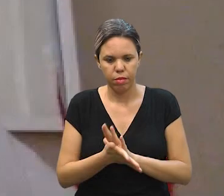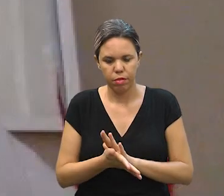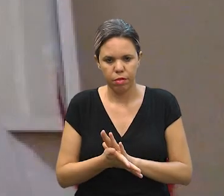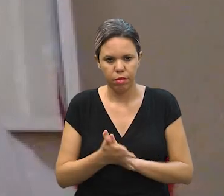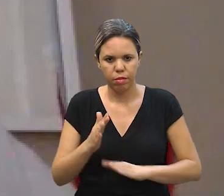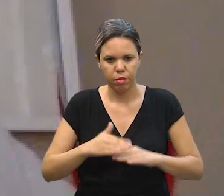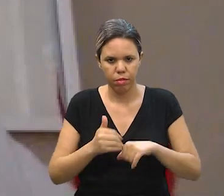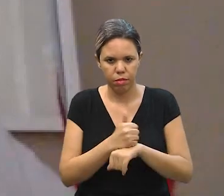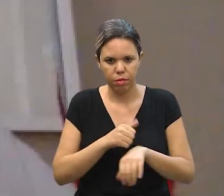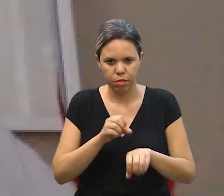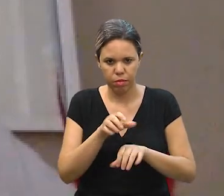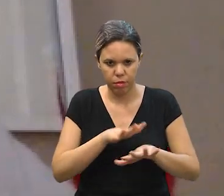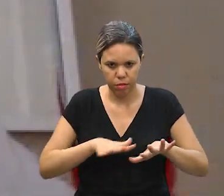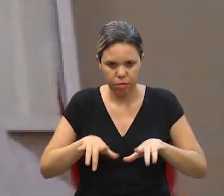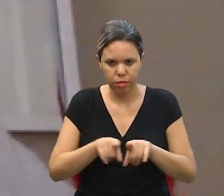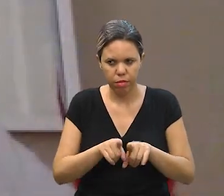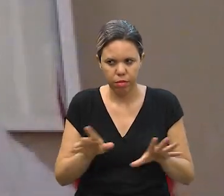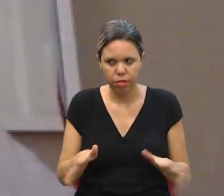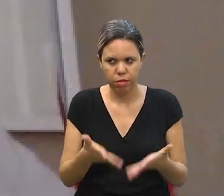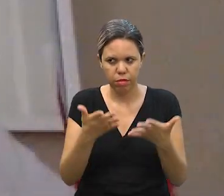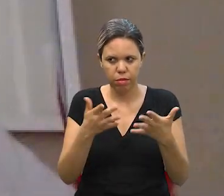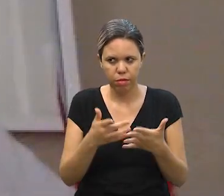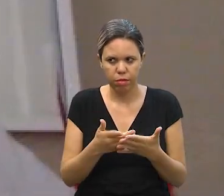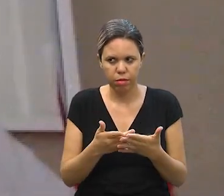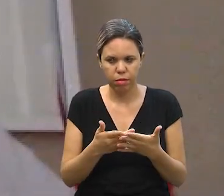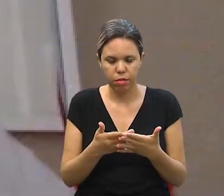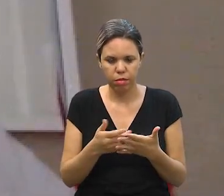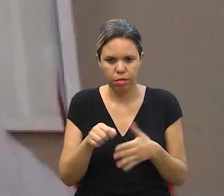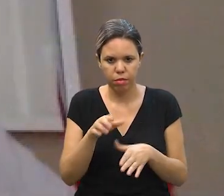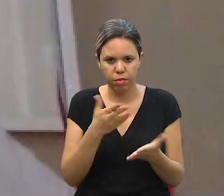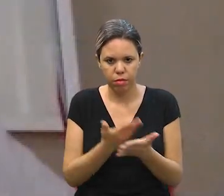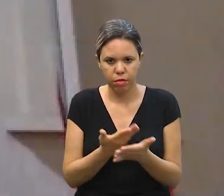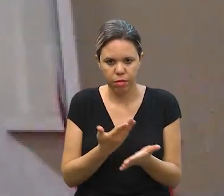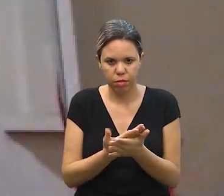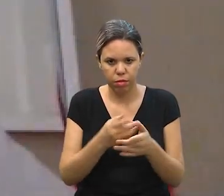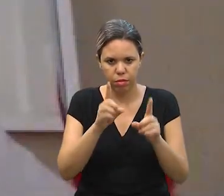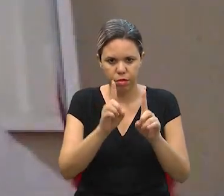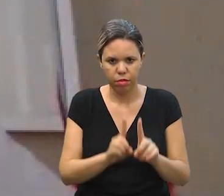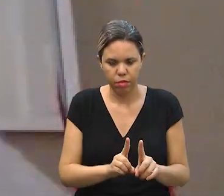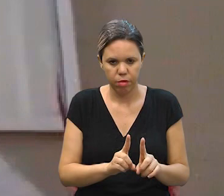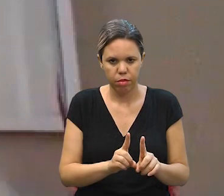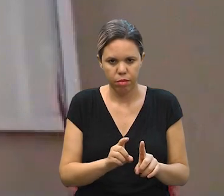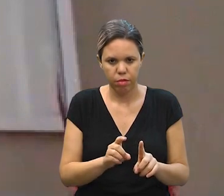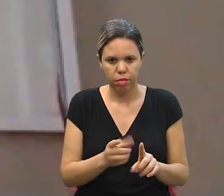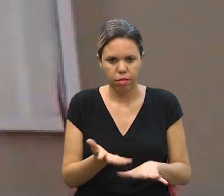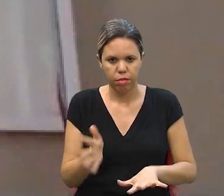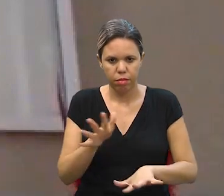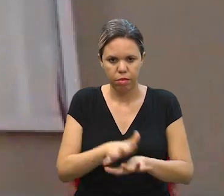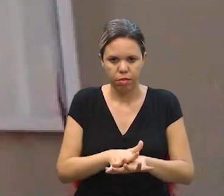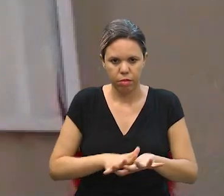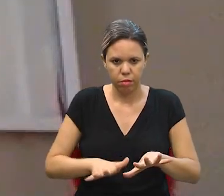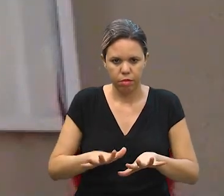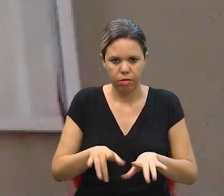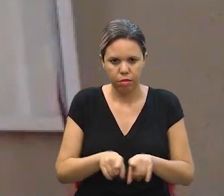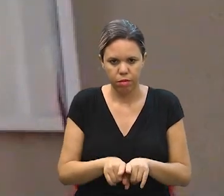educação especial e a contribuição do campo de estudo sobre deficiência para a educação